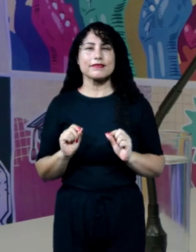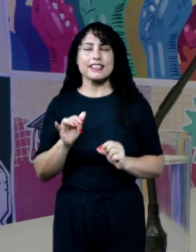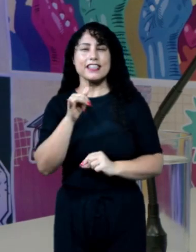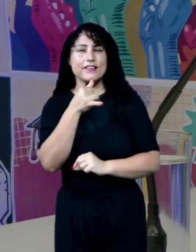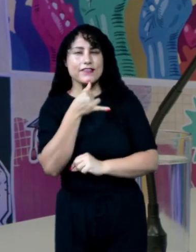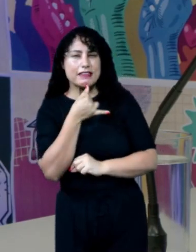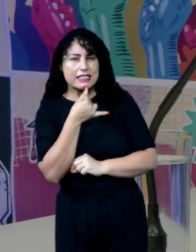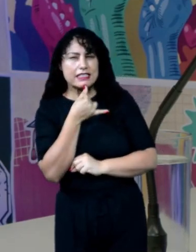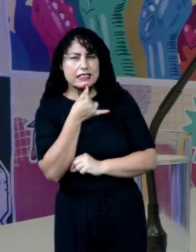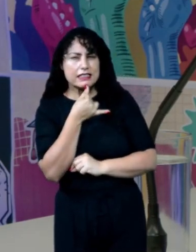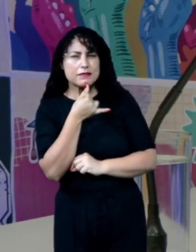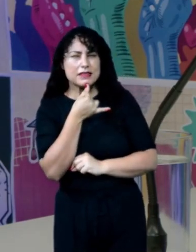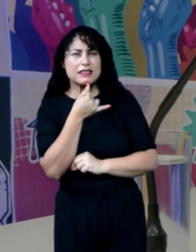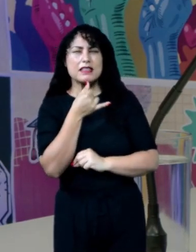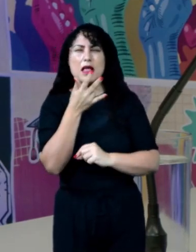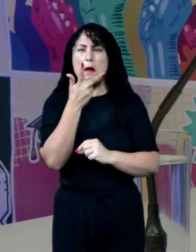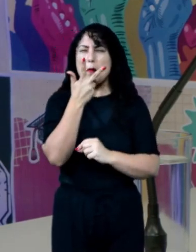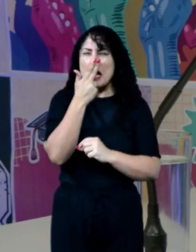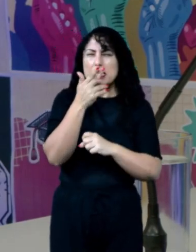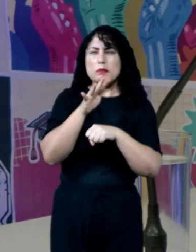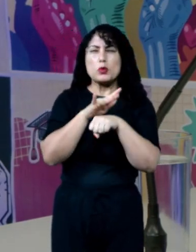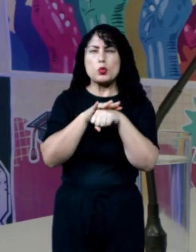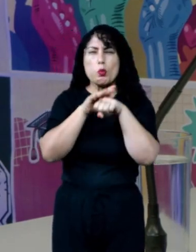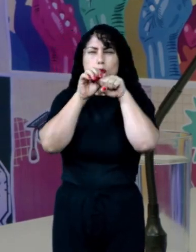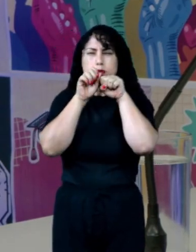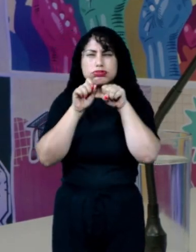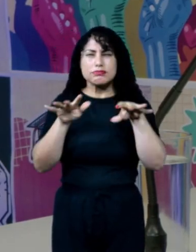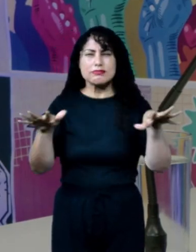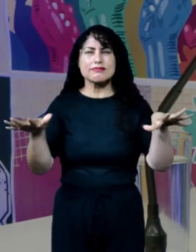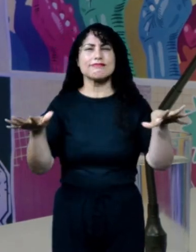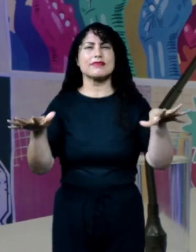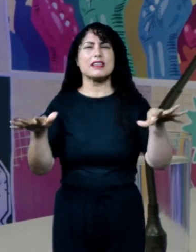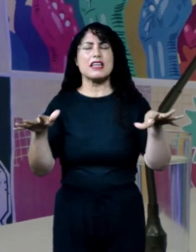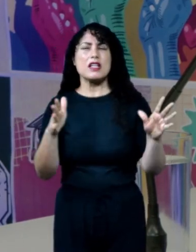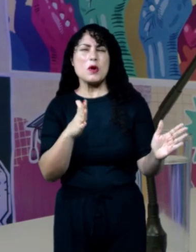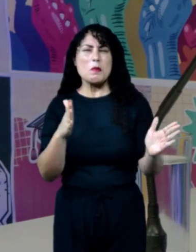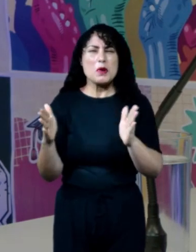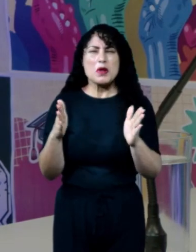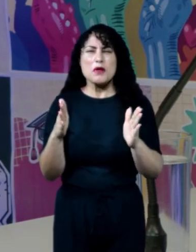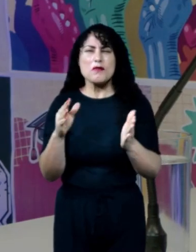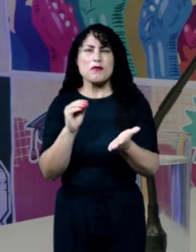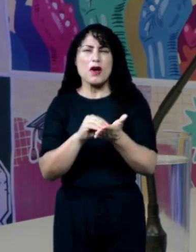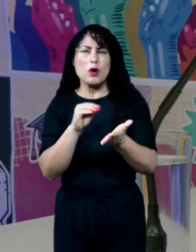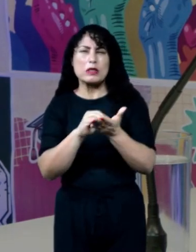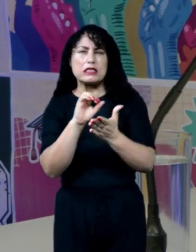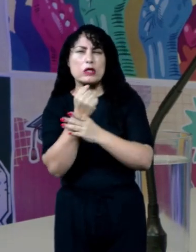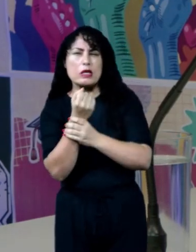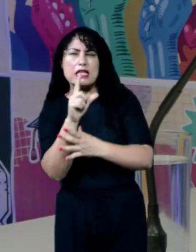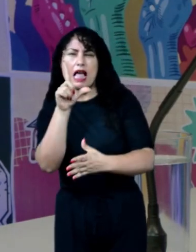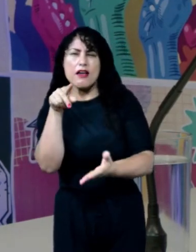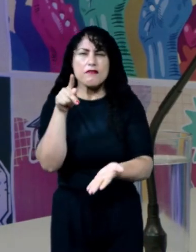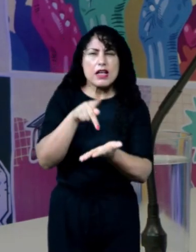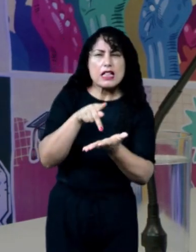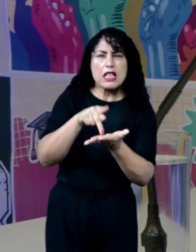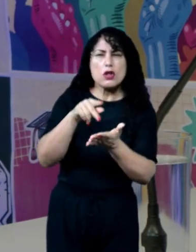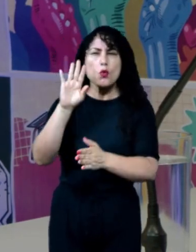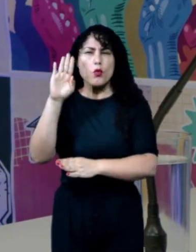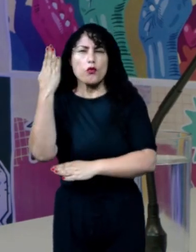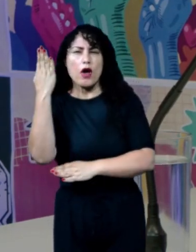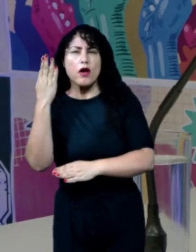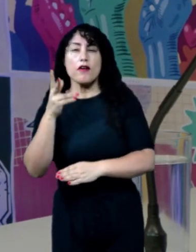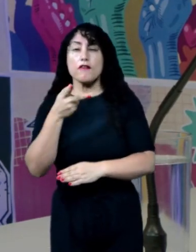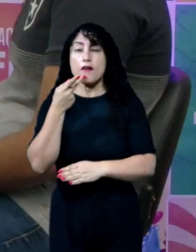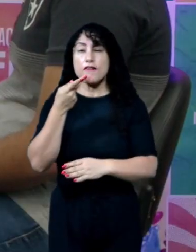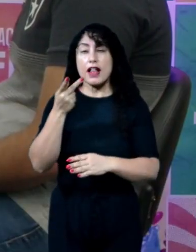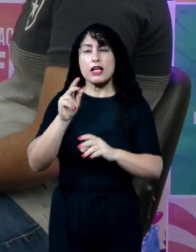infelizmente está quase uma epidemia e a gente anda numa era muito insegura do que é verdade e o que não é verdade, né? Nós vamos falar sobre